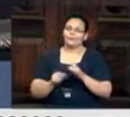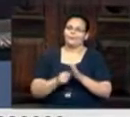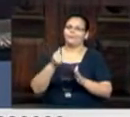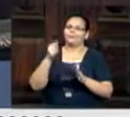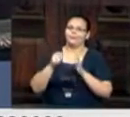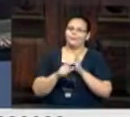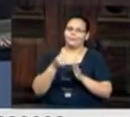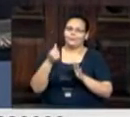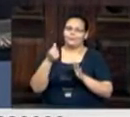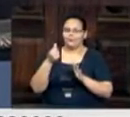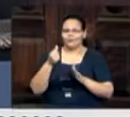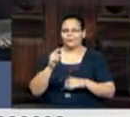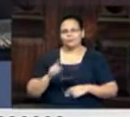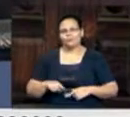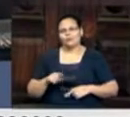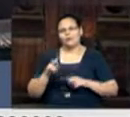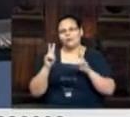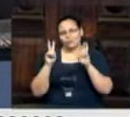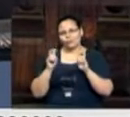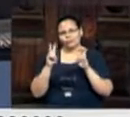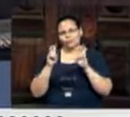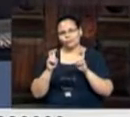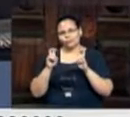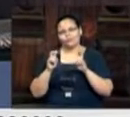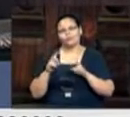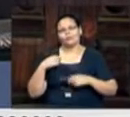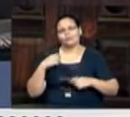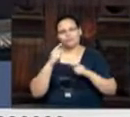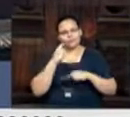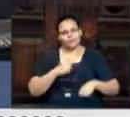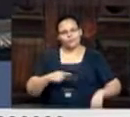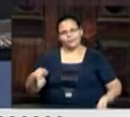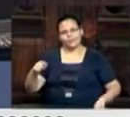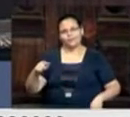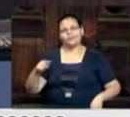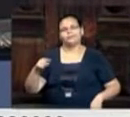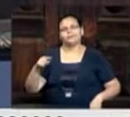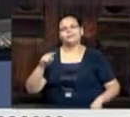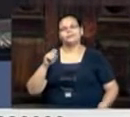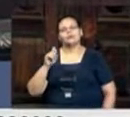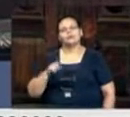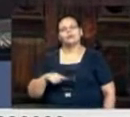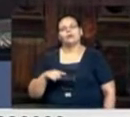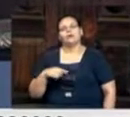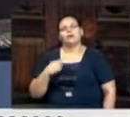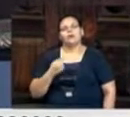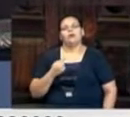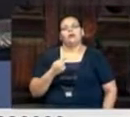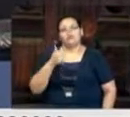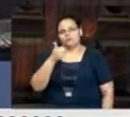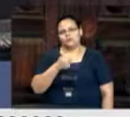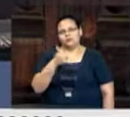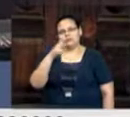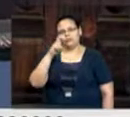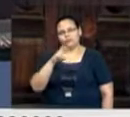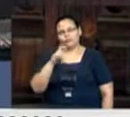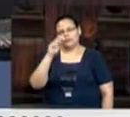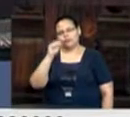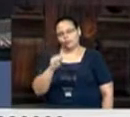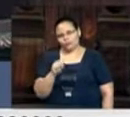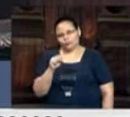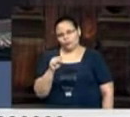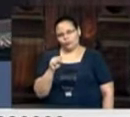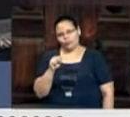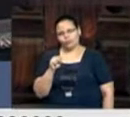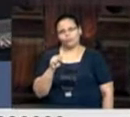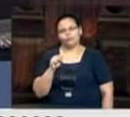delas, e aí um dos assuntos que abordei nessa semana, a situação dos 158